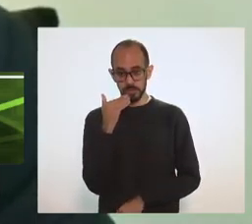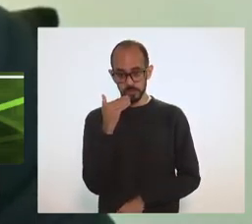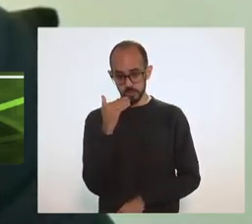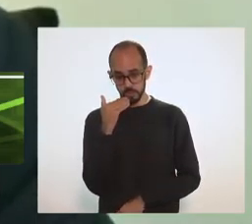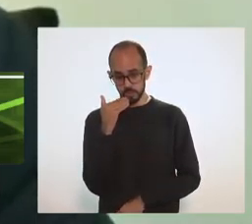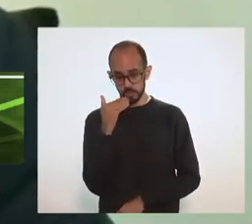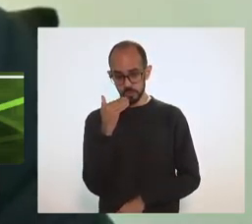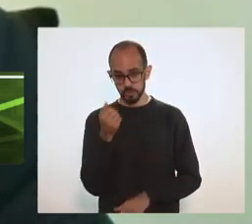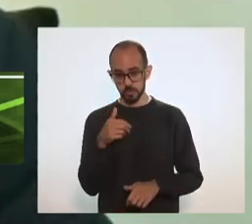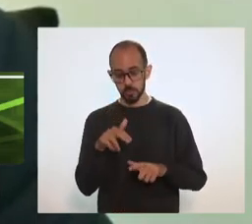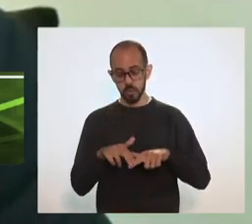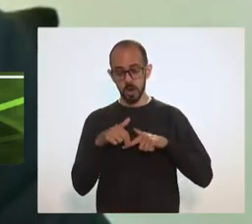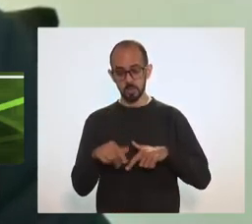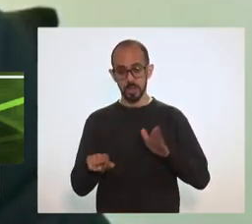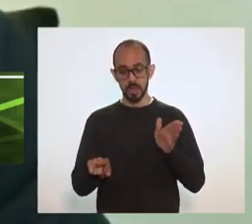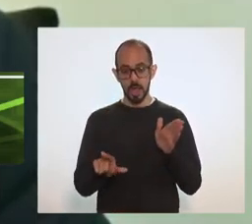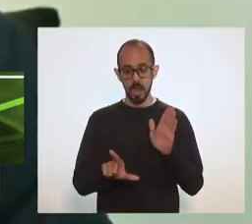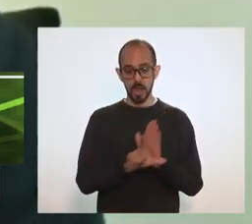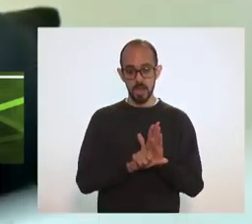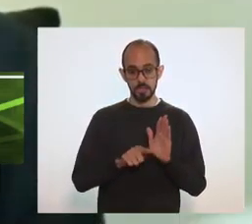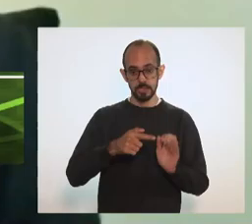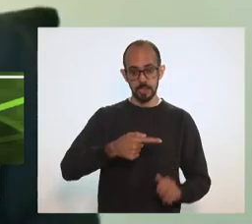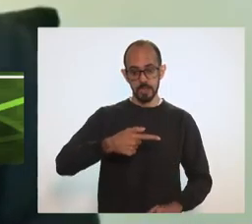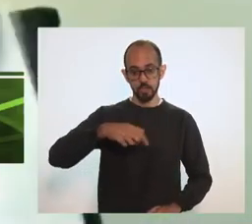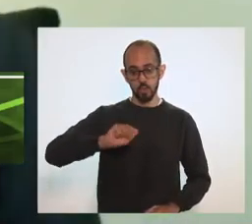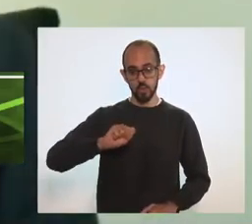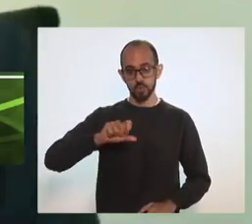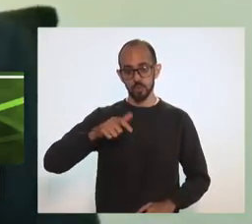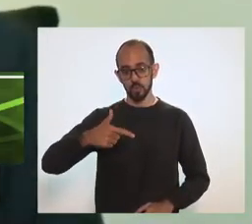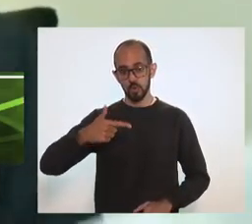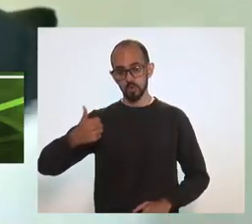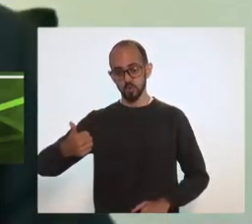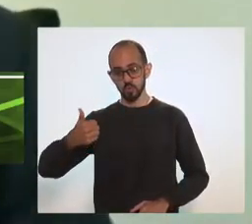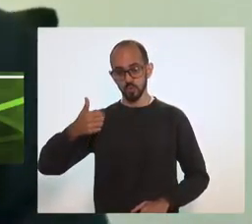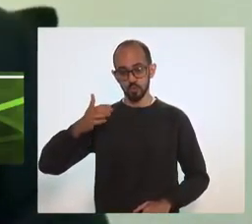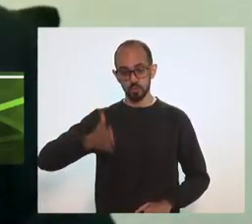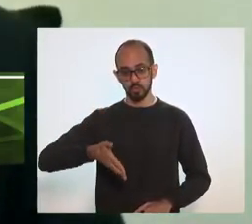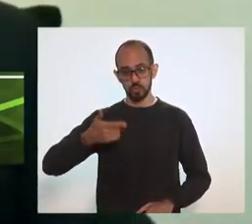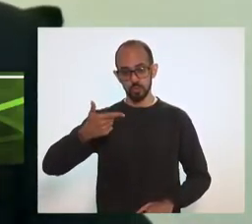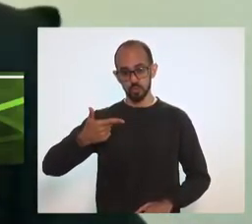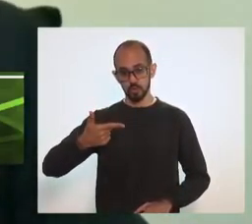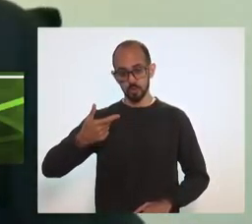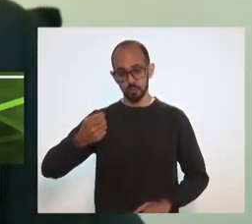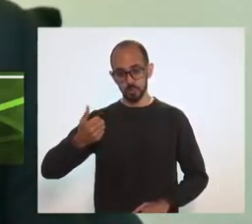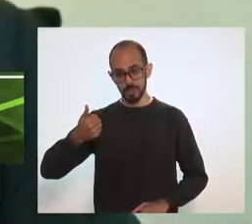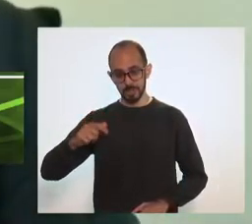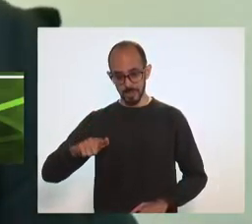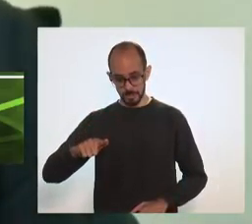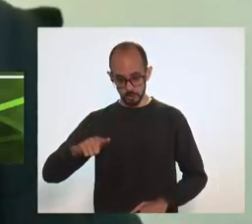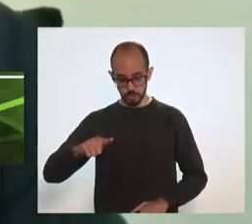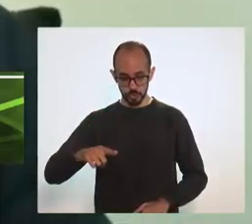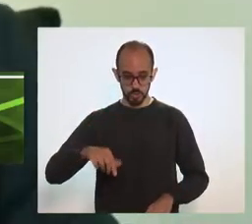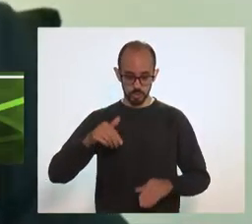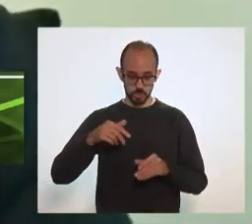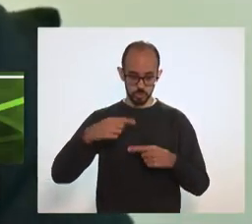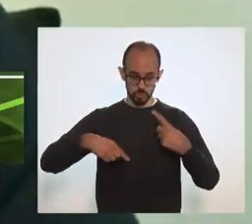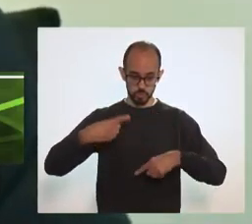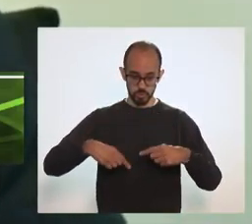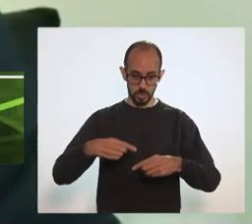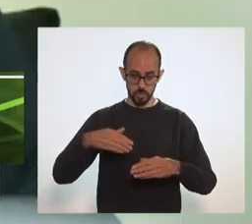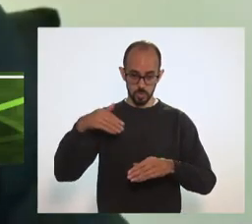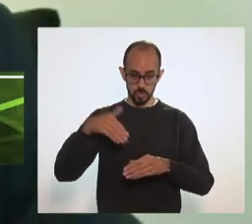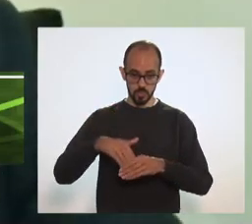54, último, o deputado Rosenberg Reis, relator, projeto de lei 2467-2020, autoria do deputado Daniel